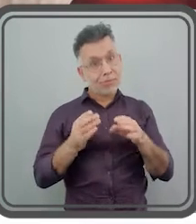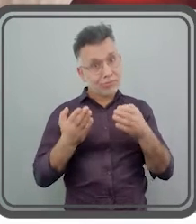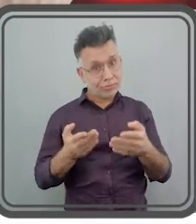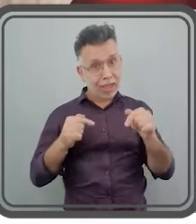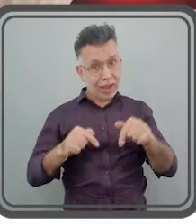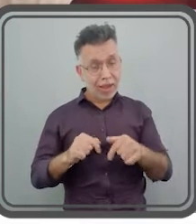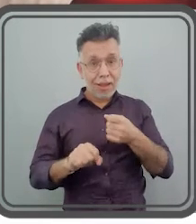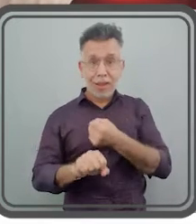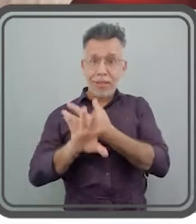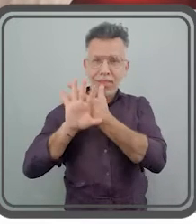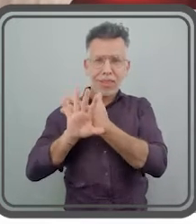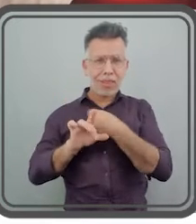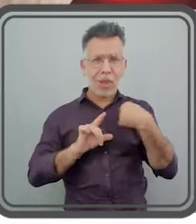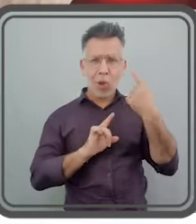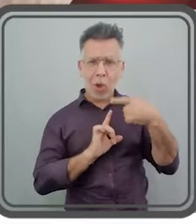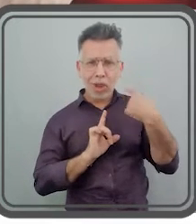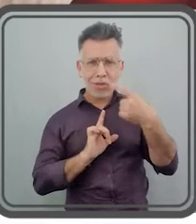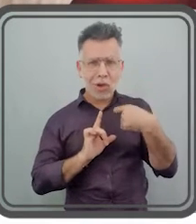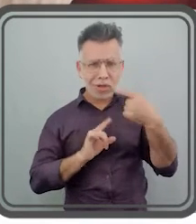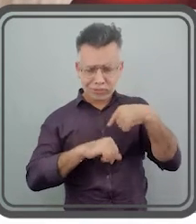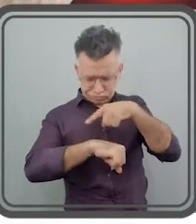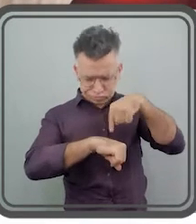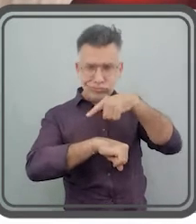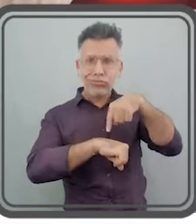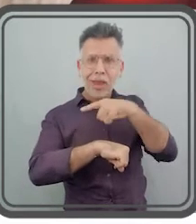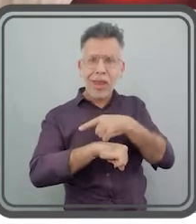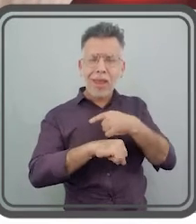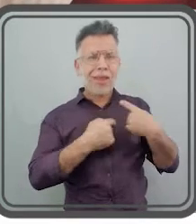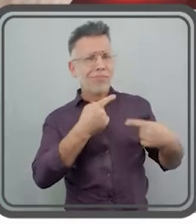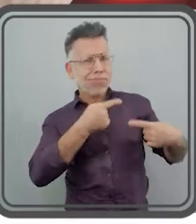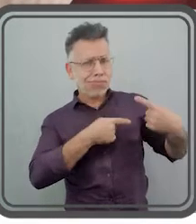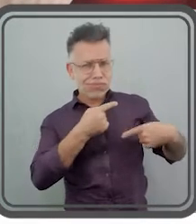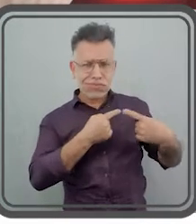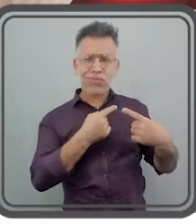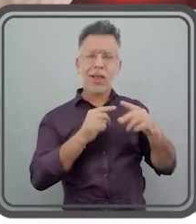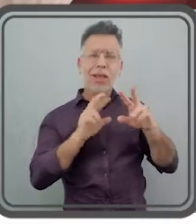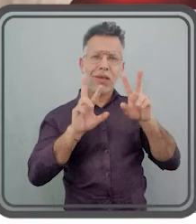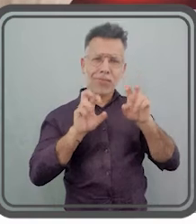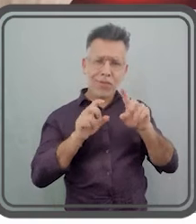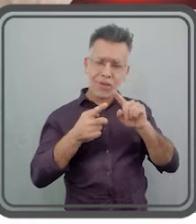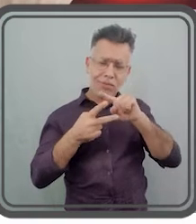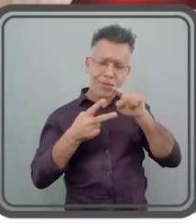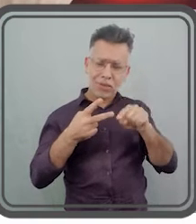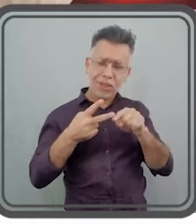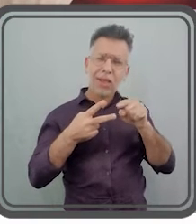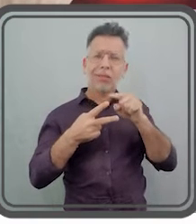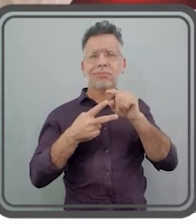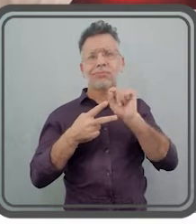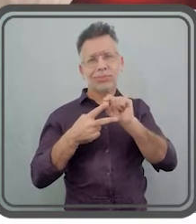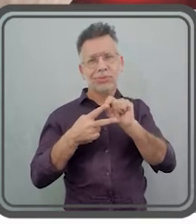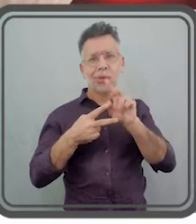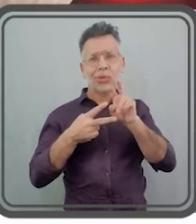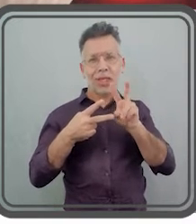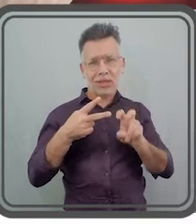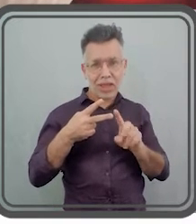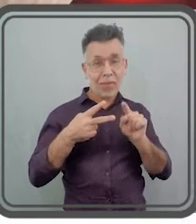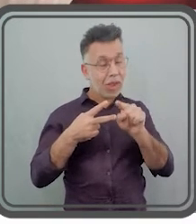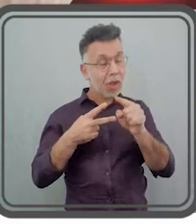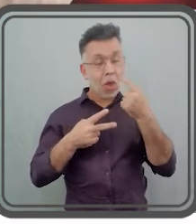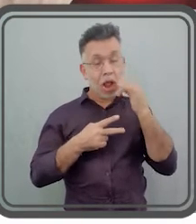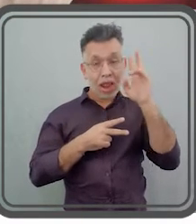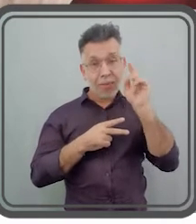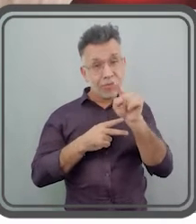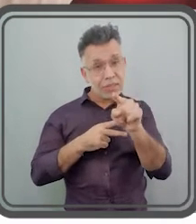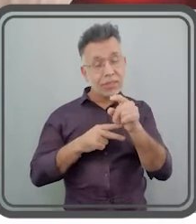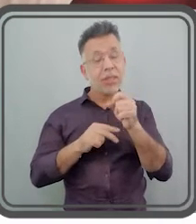de contas aquele toque vocês são horas e muitas horas centenas de Horas de discussão sobre ambos os temas que lembrar todos que está ao vivo no YouTube e no